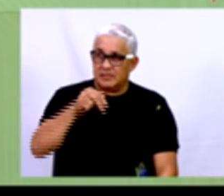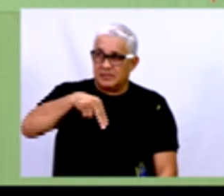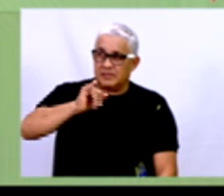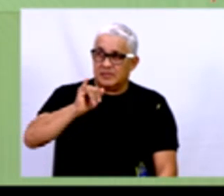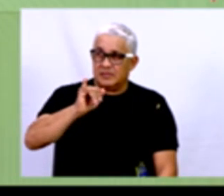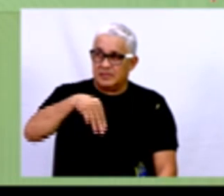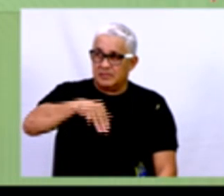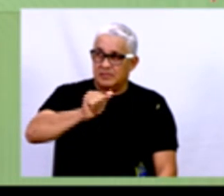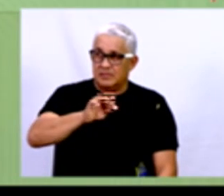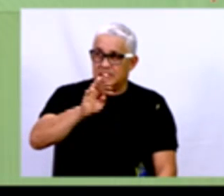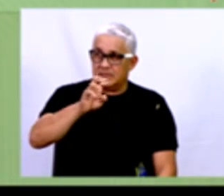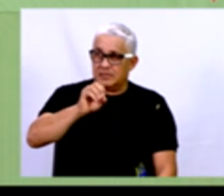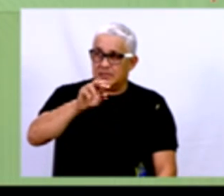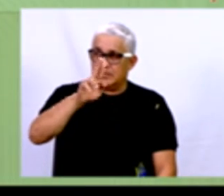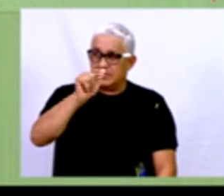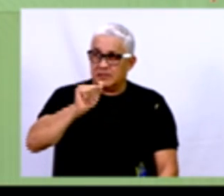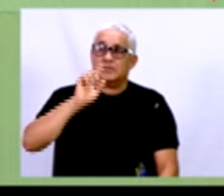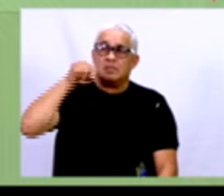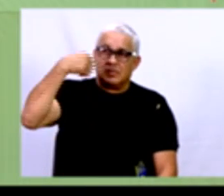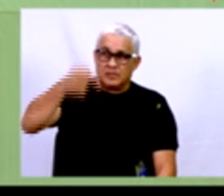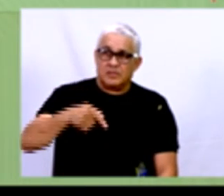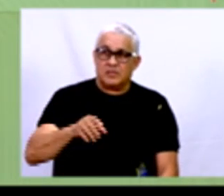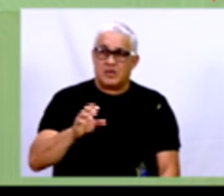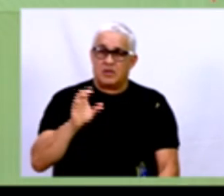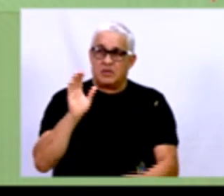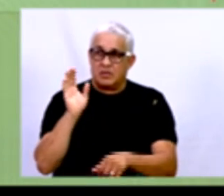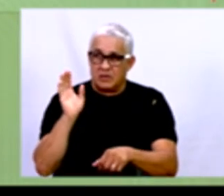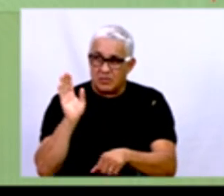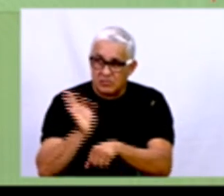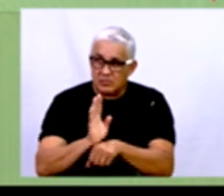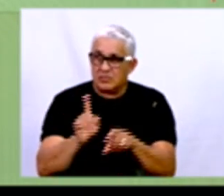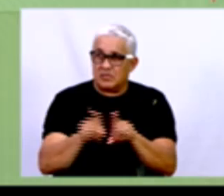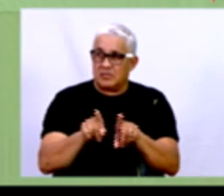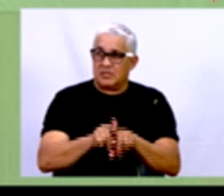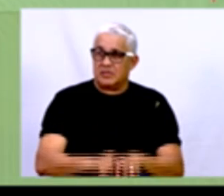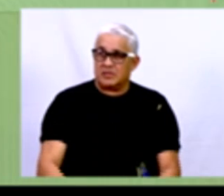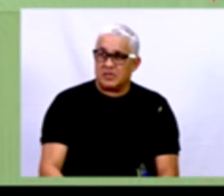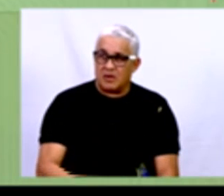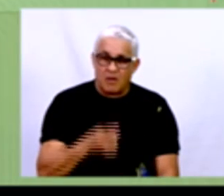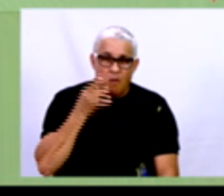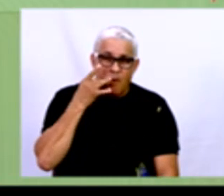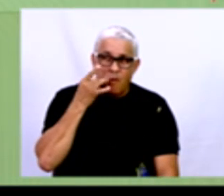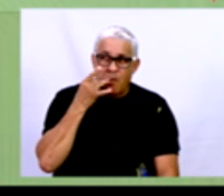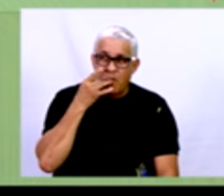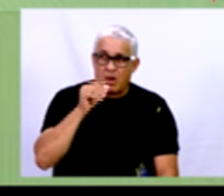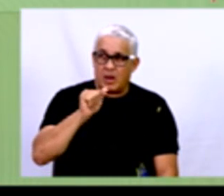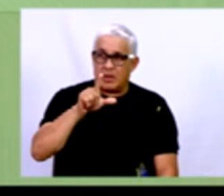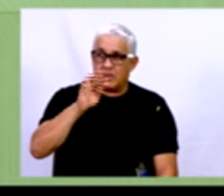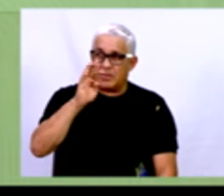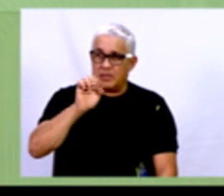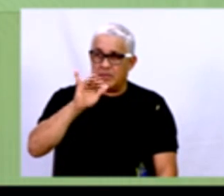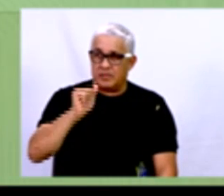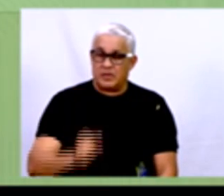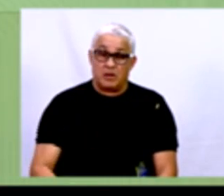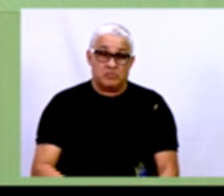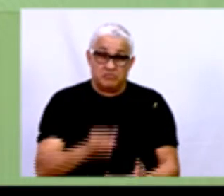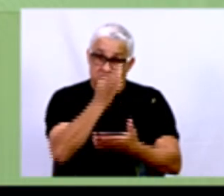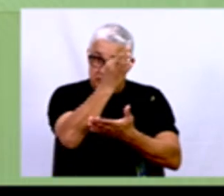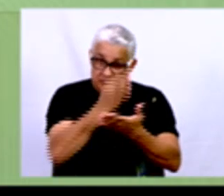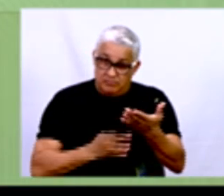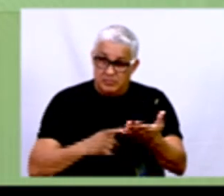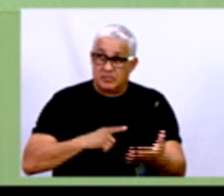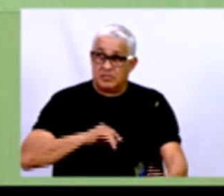mais tarde ao cinematógrafo, chupando balas de alteia. Como nós podemos ver nesse texto, ó, nós temos a